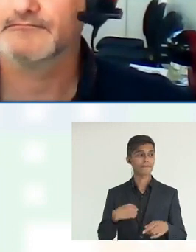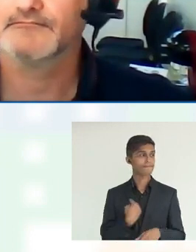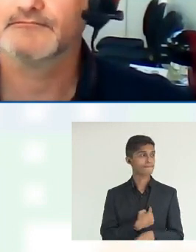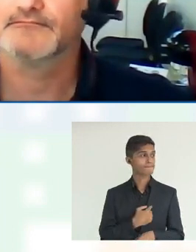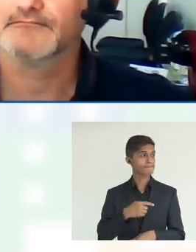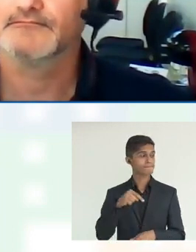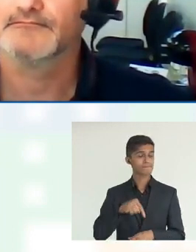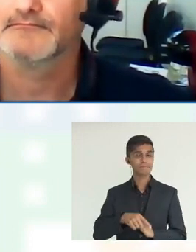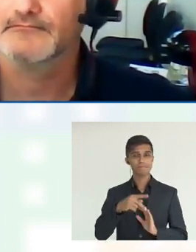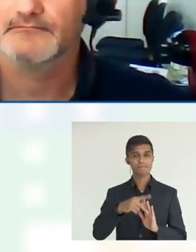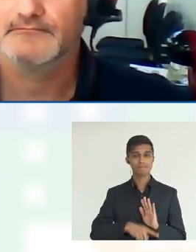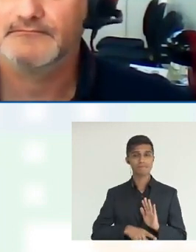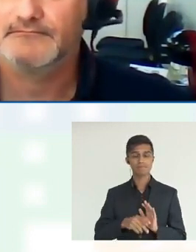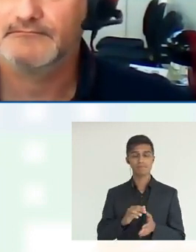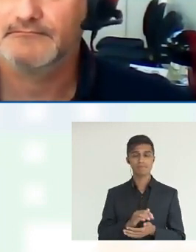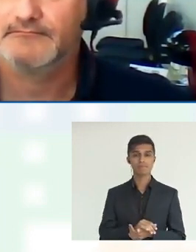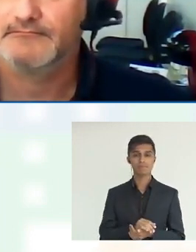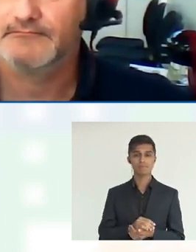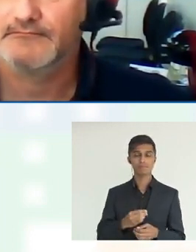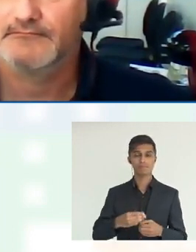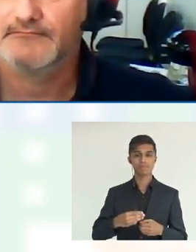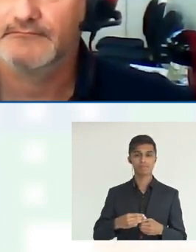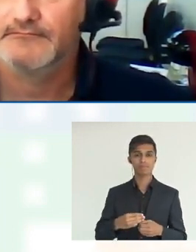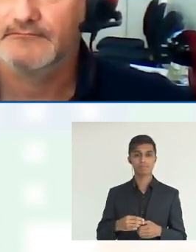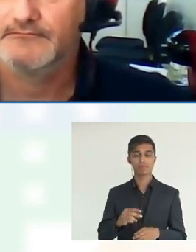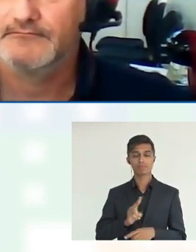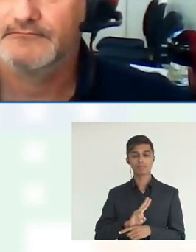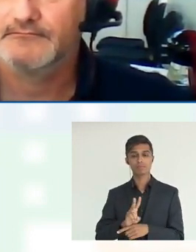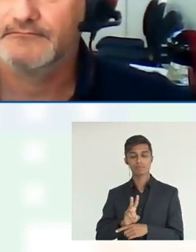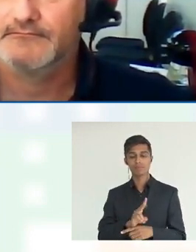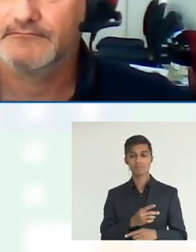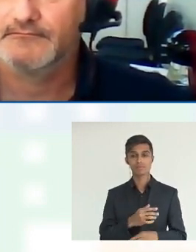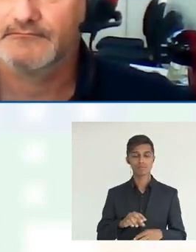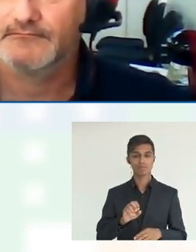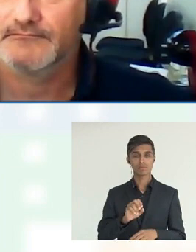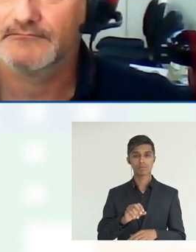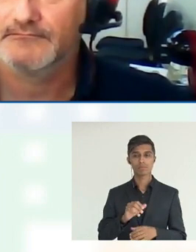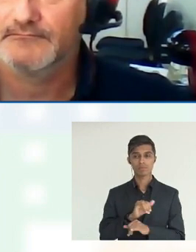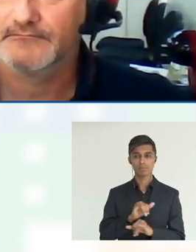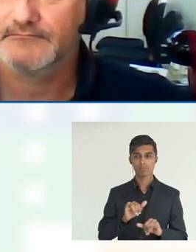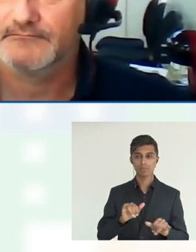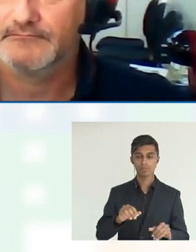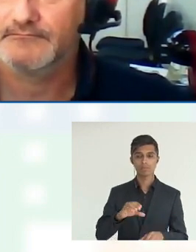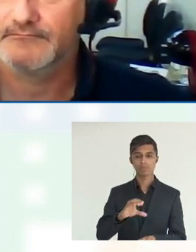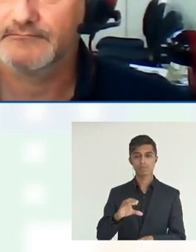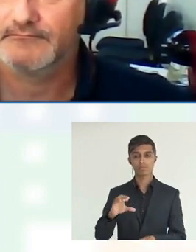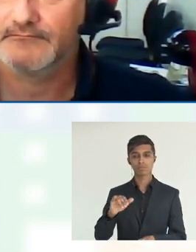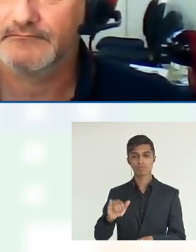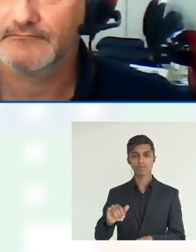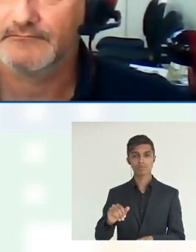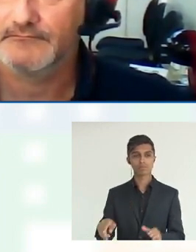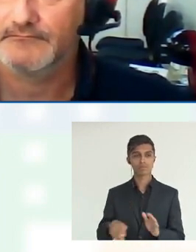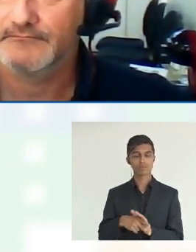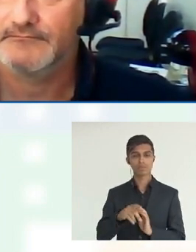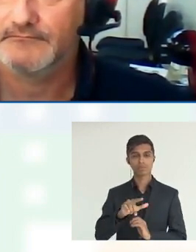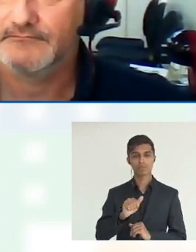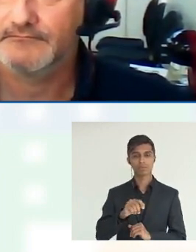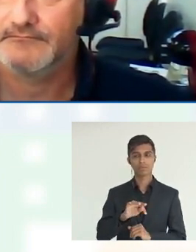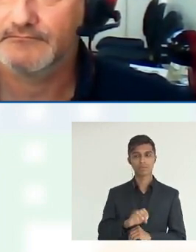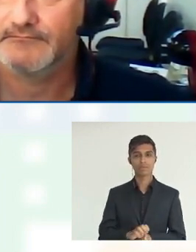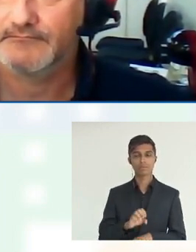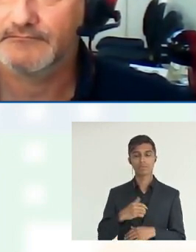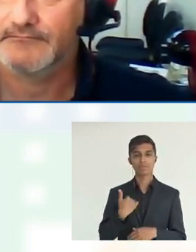do programa, da equipe do Programa Municipal de Prevenção e Controle de Intoxicações, do CCI, do LAT, nos colocamos à